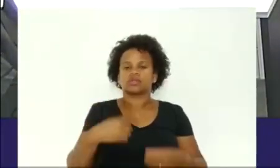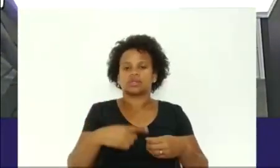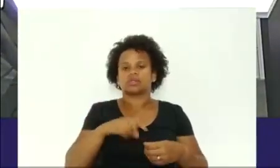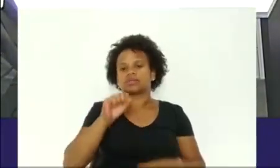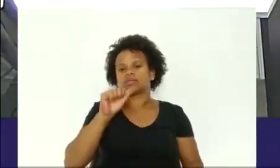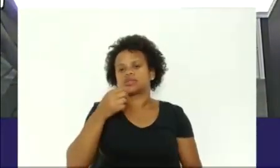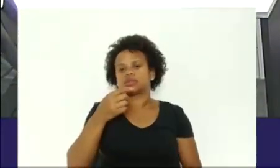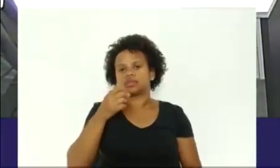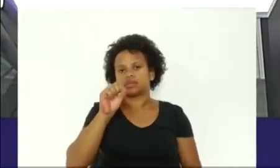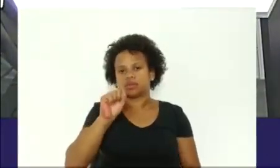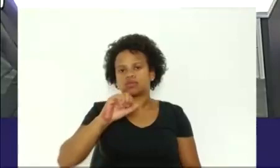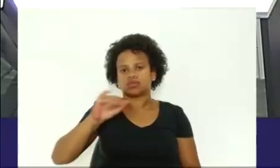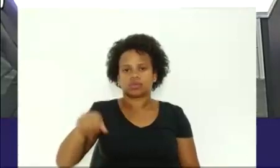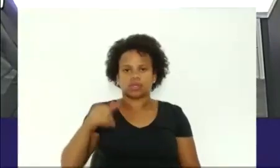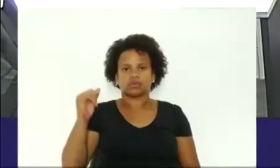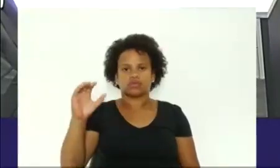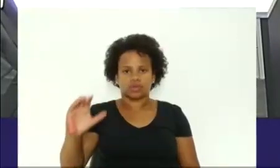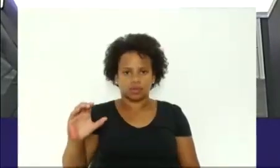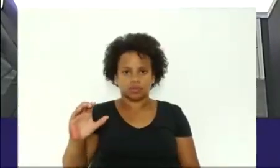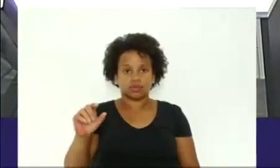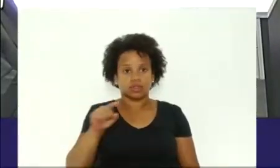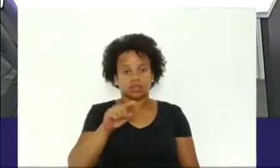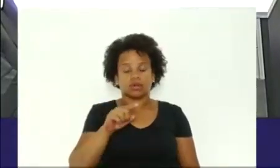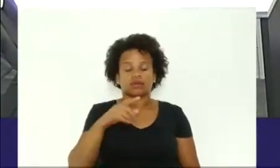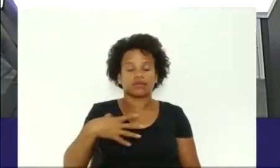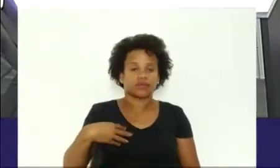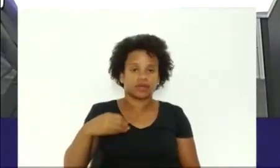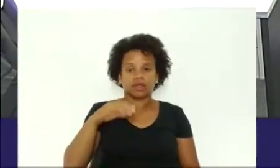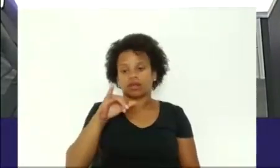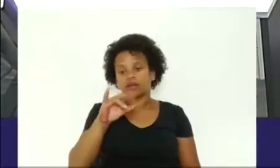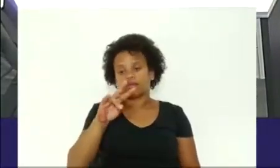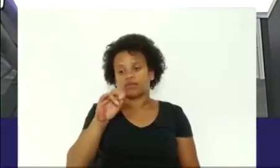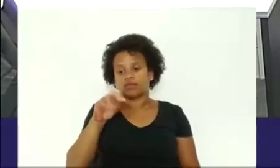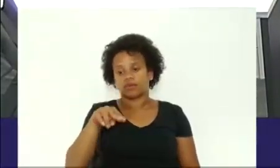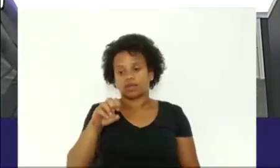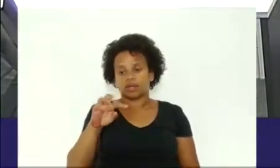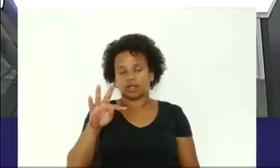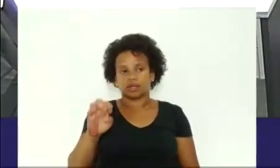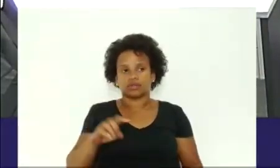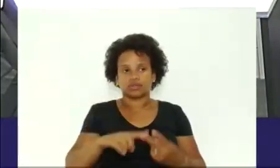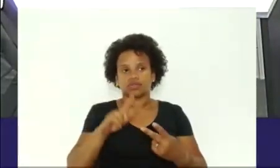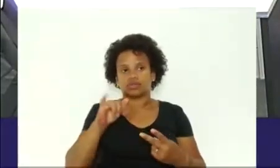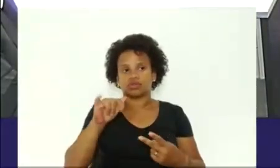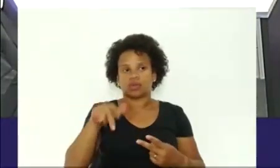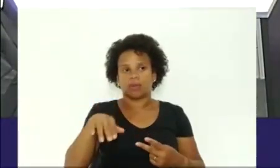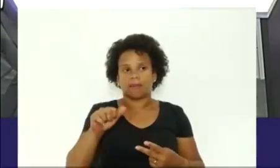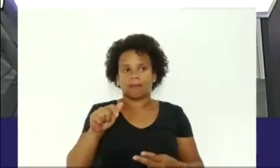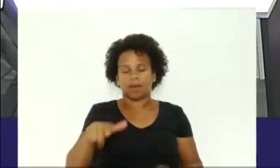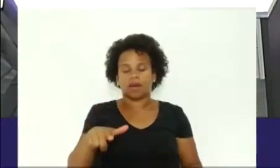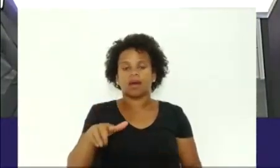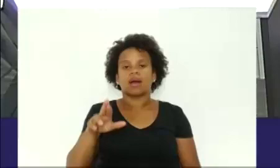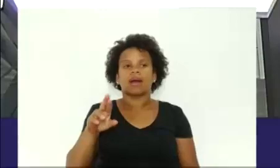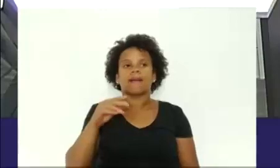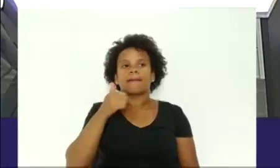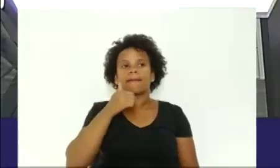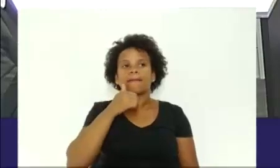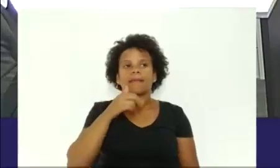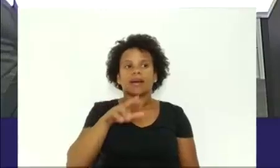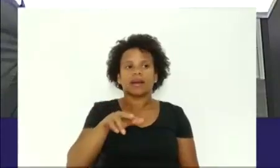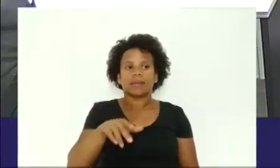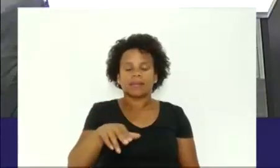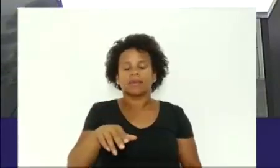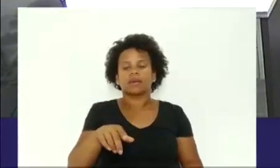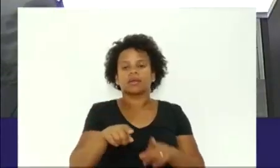dos Campos. É filha de Ivanete Gilmar, irmã da Ana Carolina, mãe do Benjamin e da Rebeca e esposa do